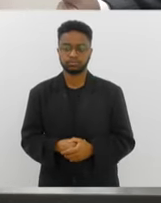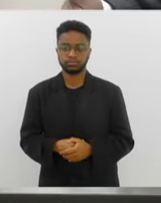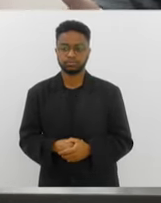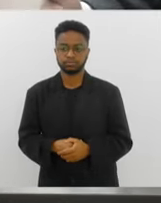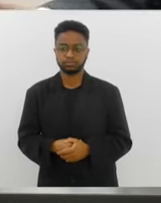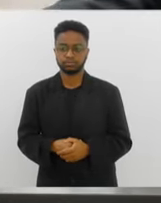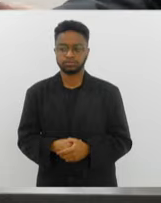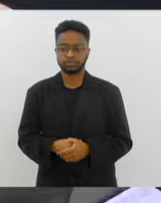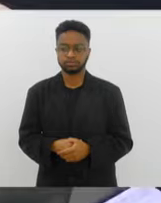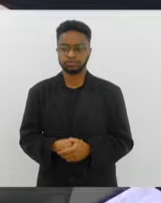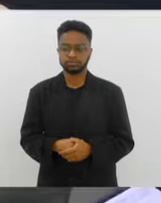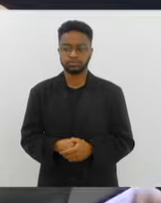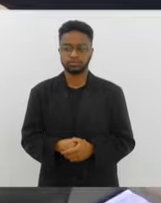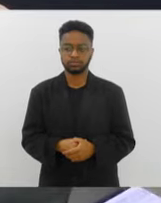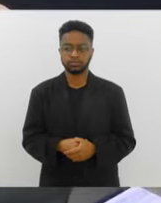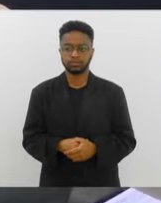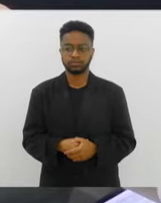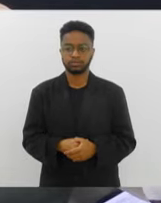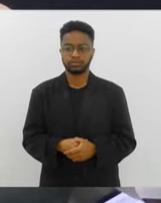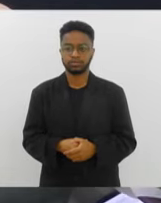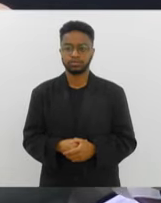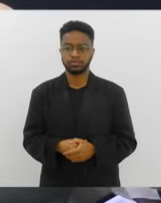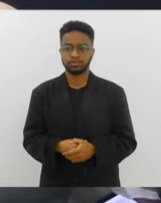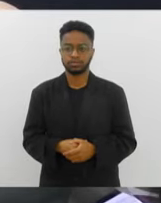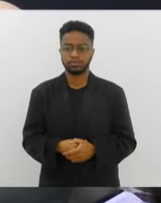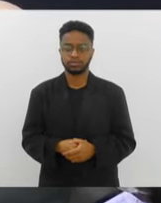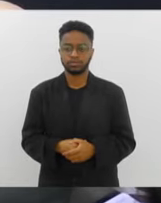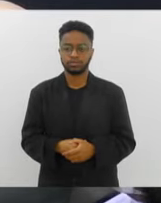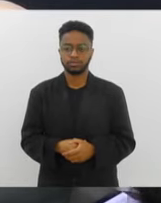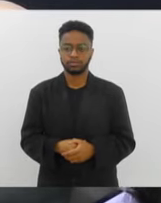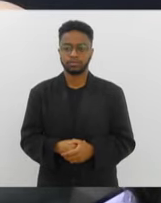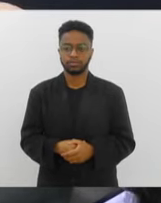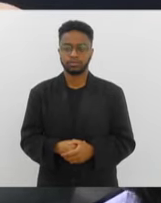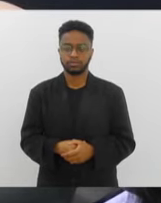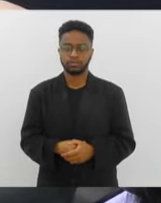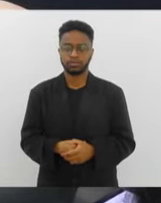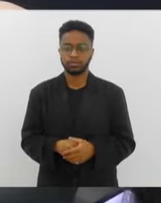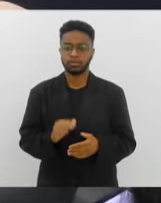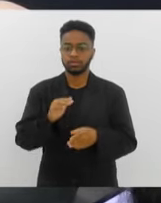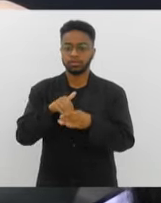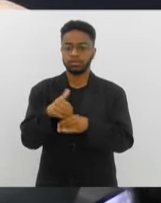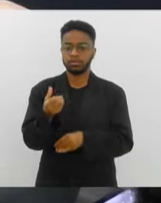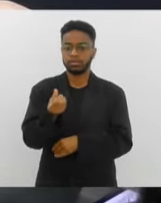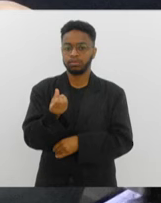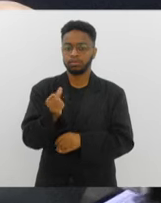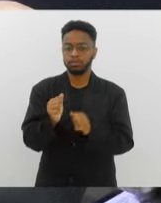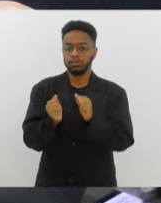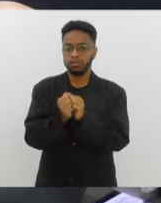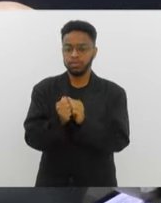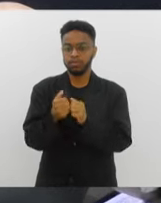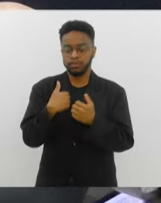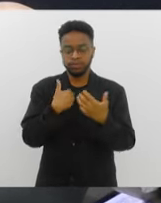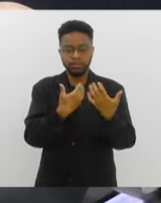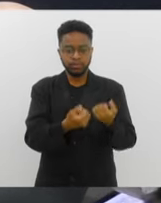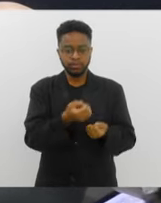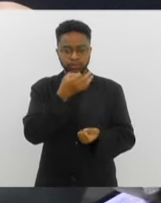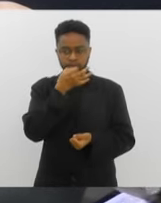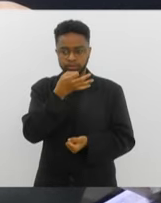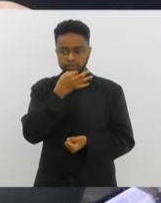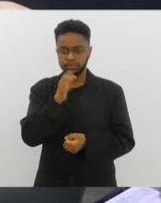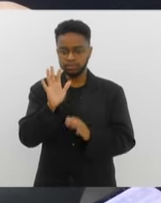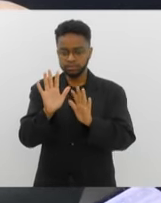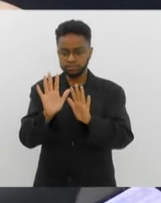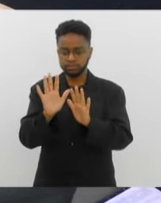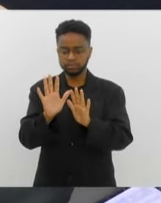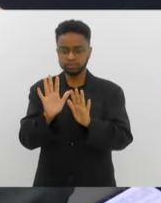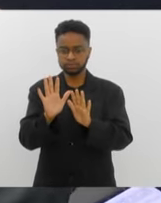conjunto. Claro. Da mesma forma, alterando o então, artigo para ser injuridicidade. Acatar aqui Mas peraí. No